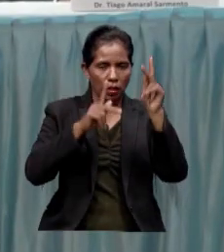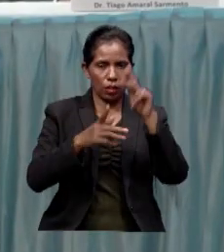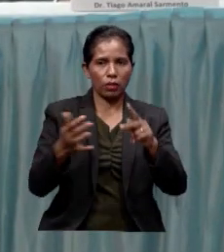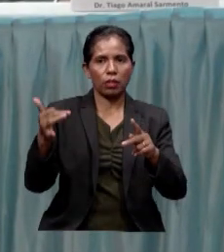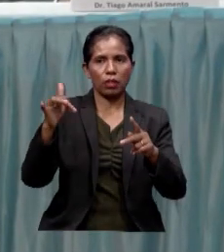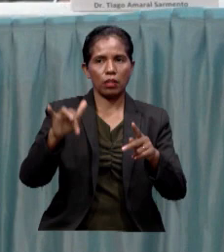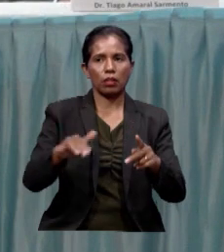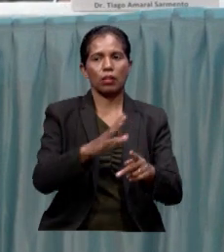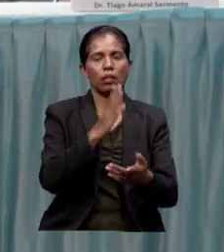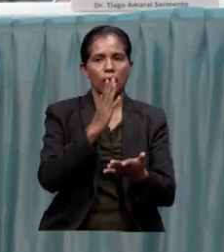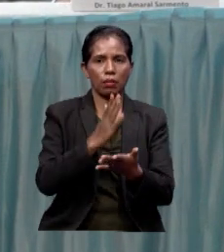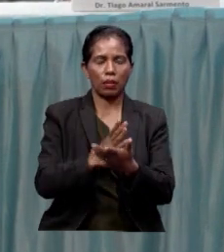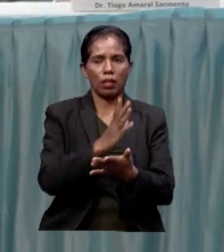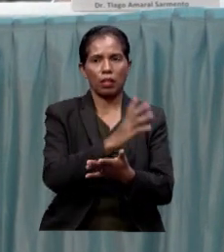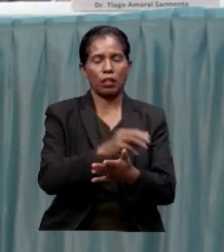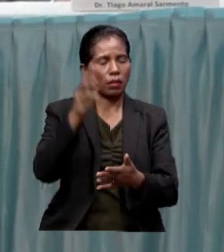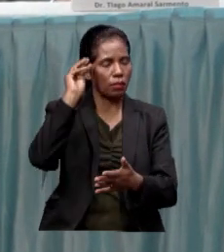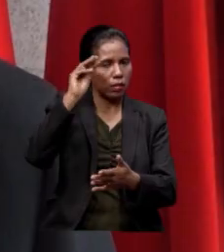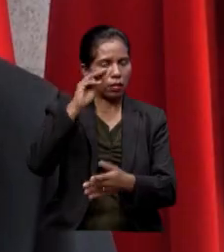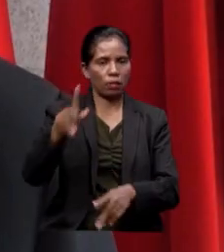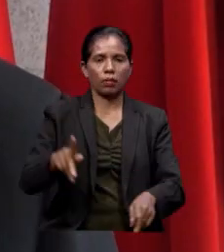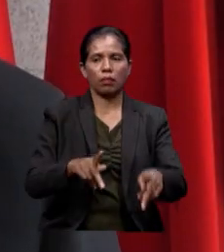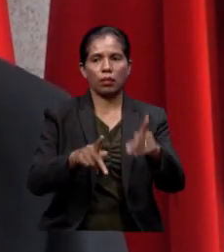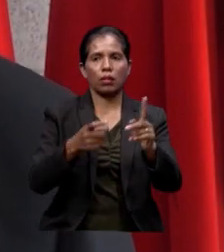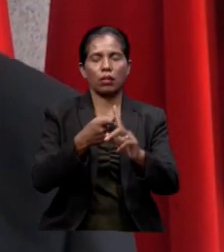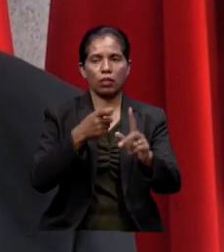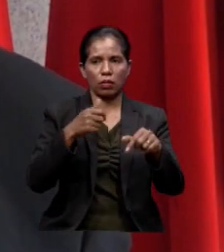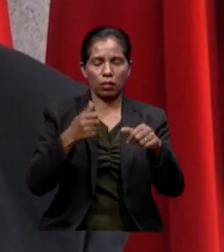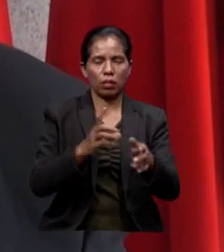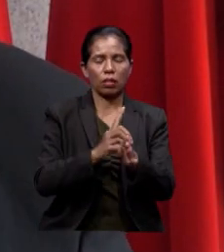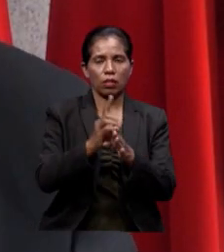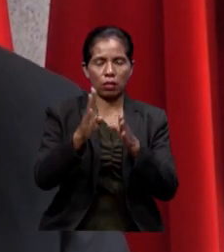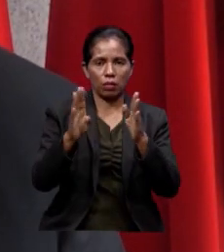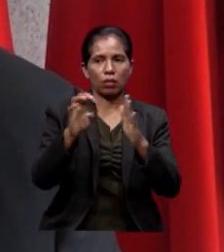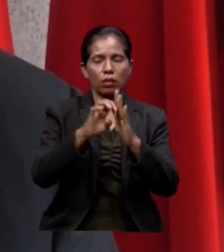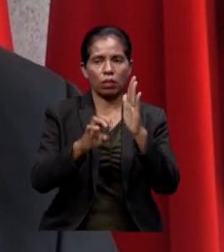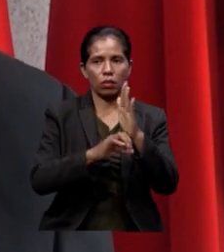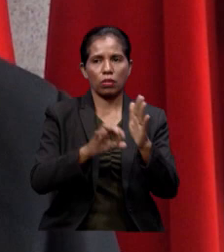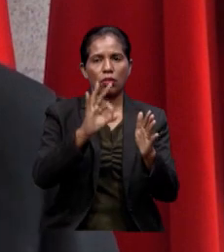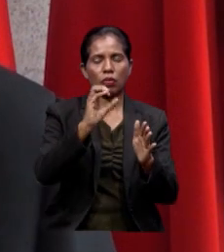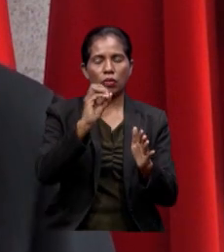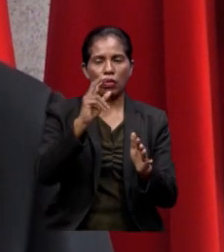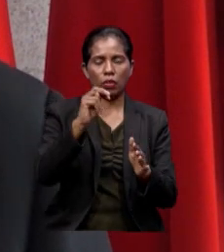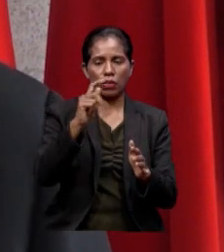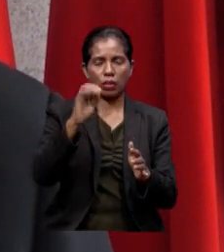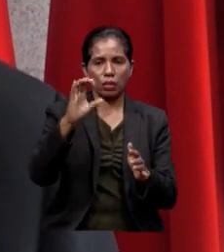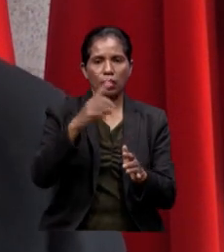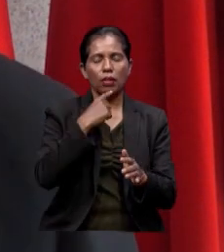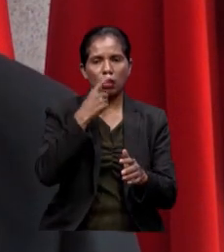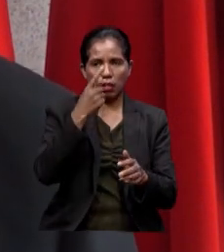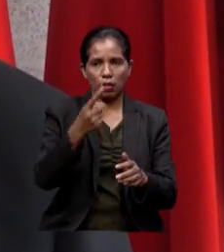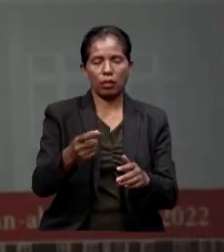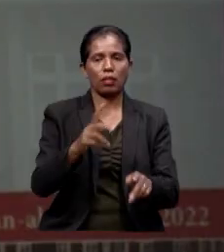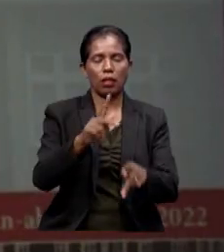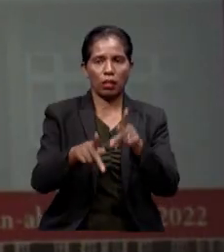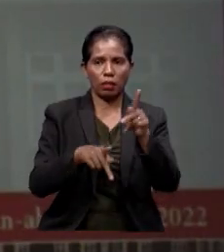durante ne parado no pendente e a Ministério Público. O situação ne, diretor executivo Fontil, Valentim da Costa Pinto Hateten,